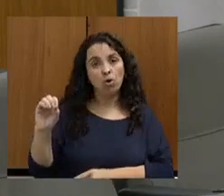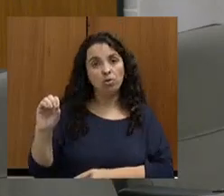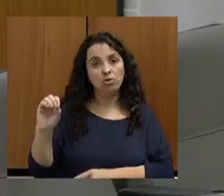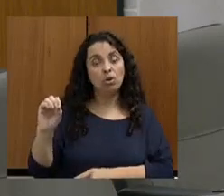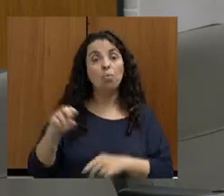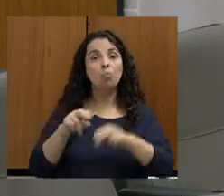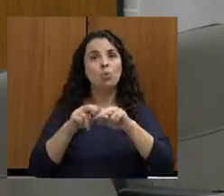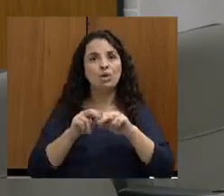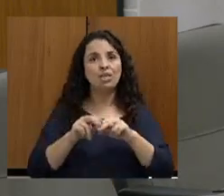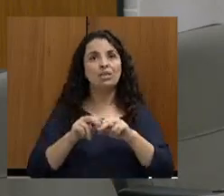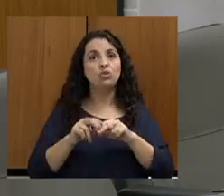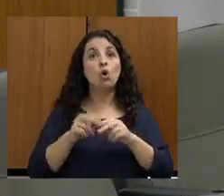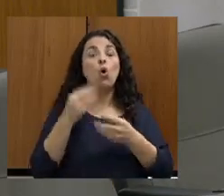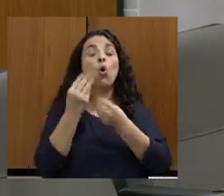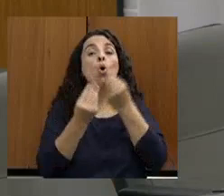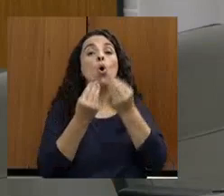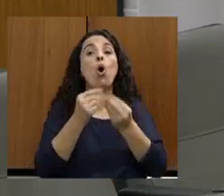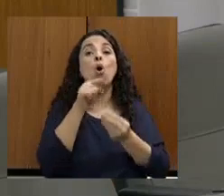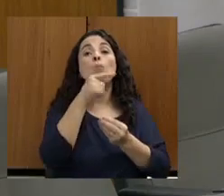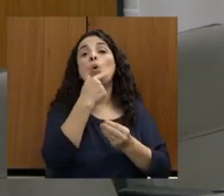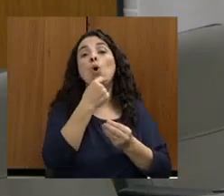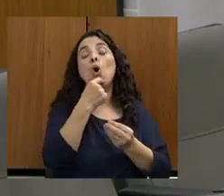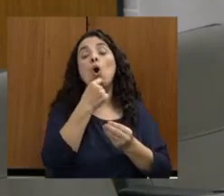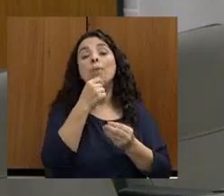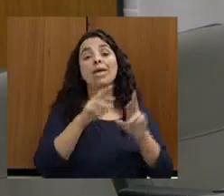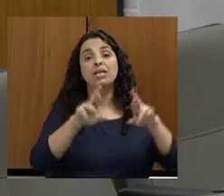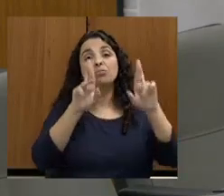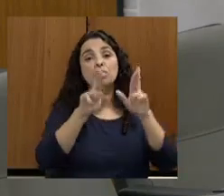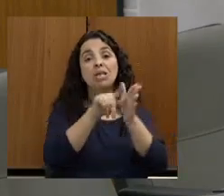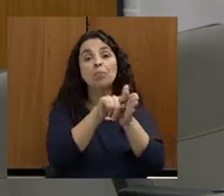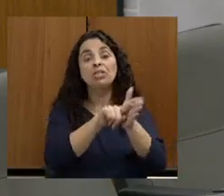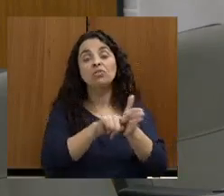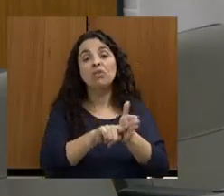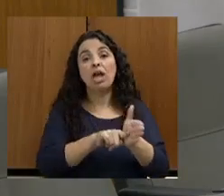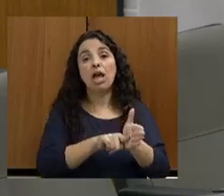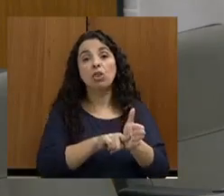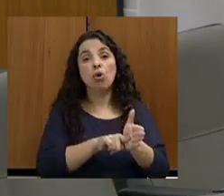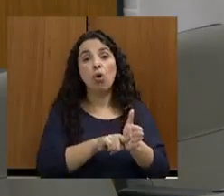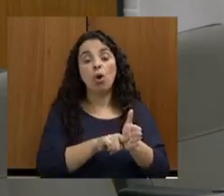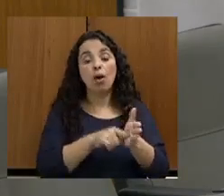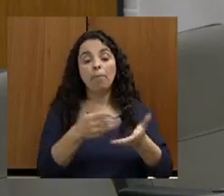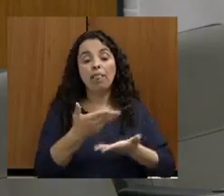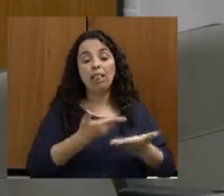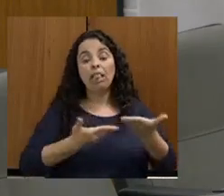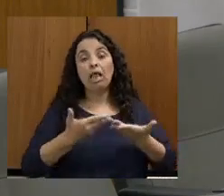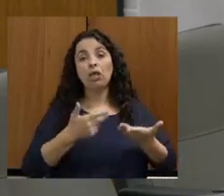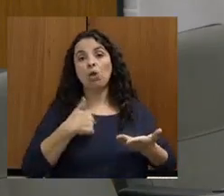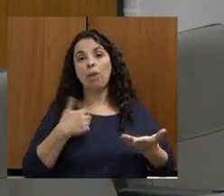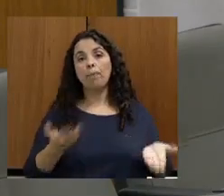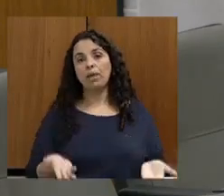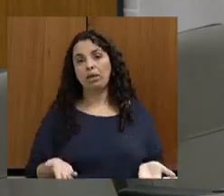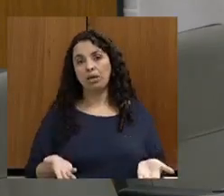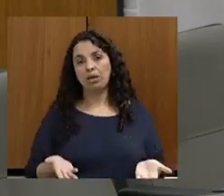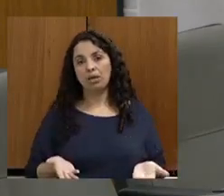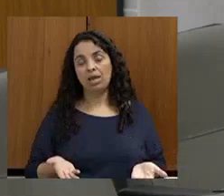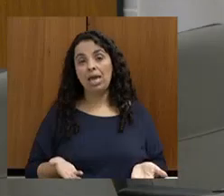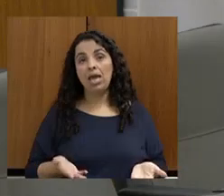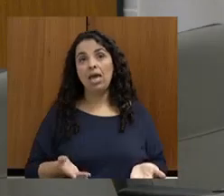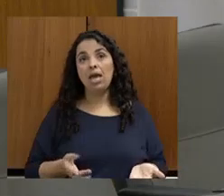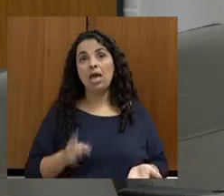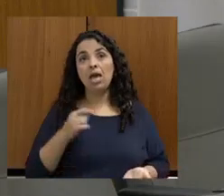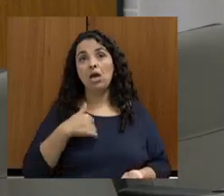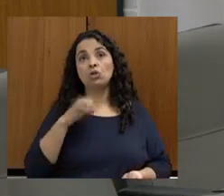de como eu fui tratada pelo investigador do outro lado, do outro lado, e que só percebi que estava